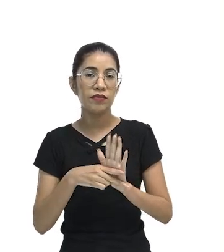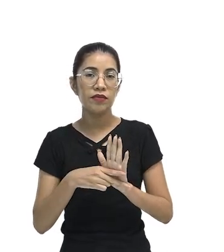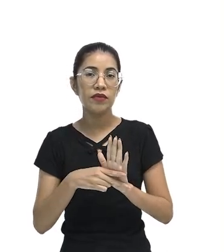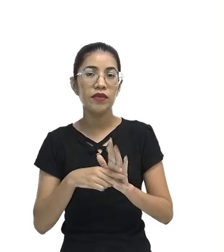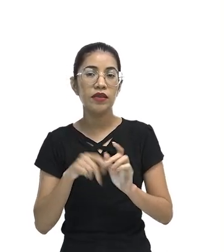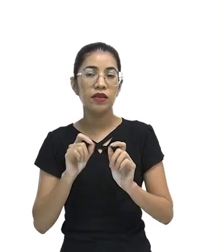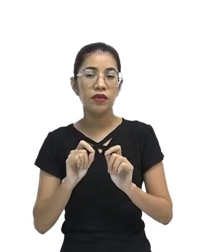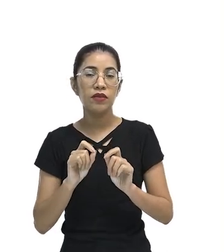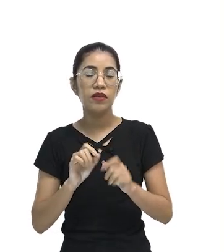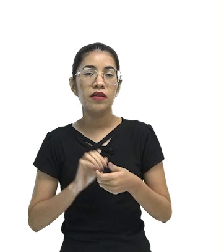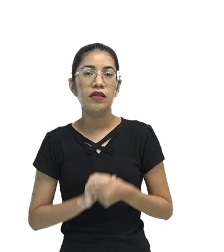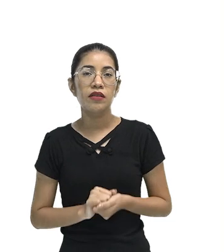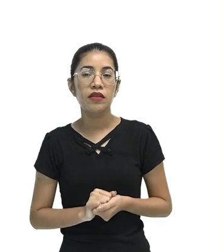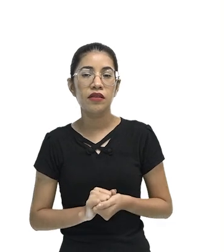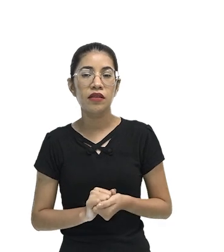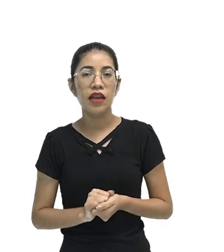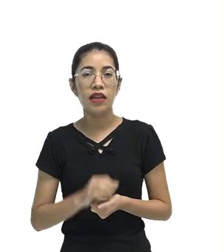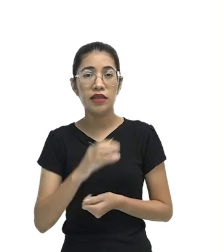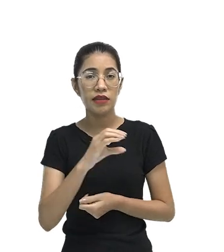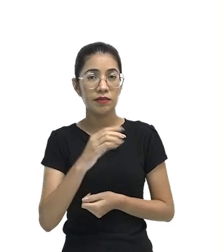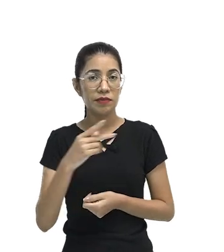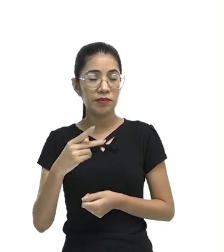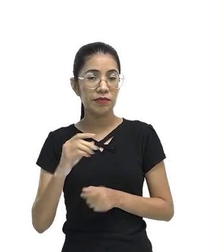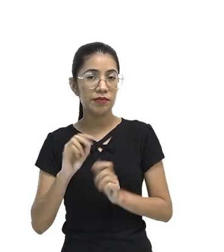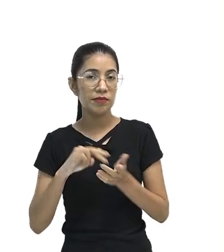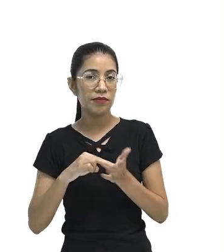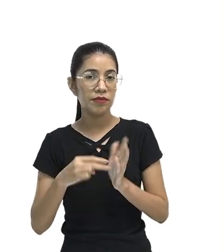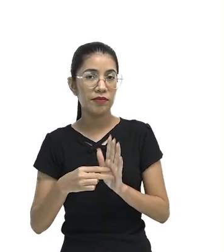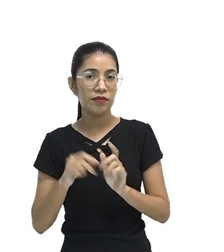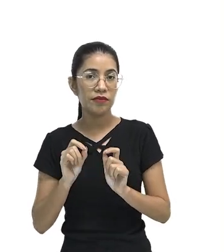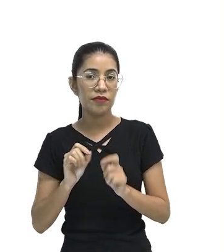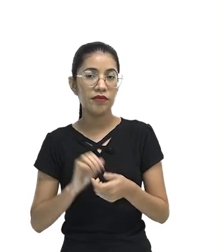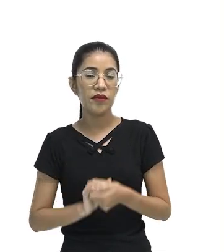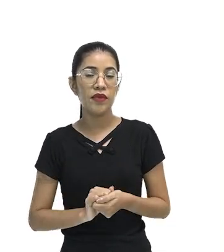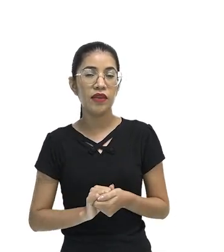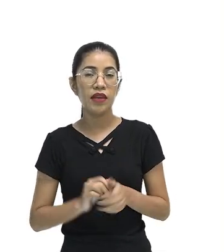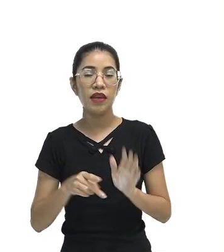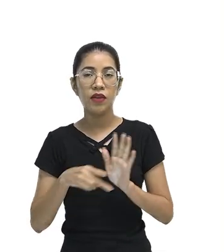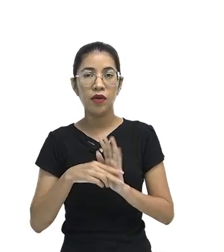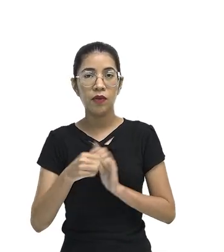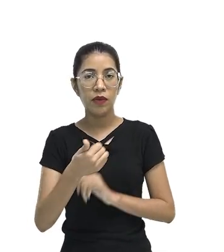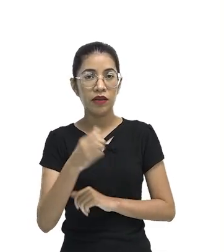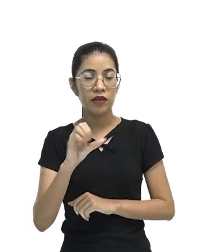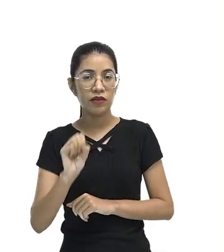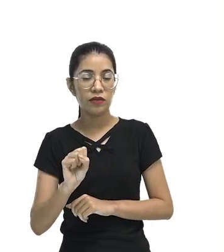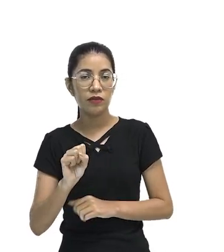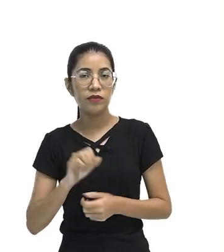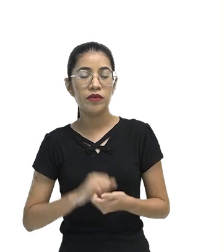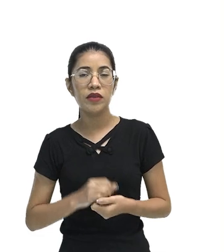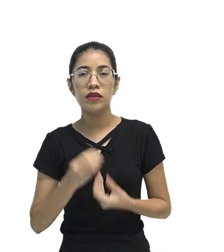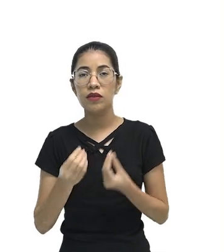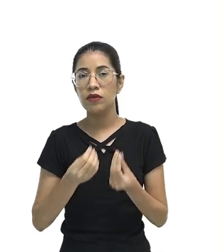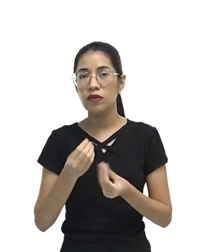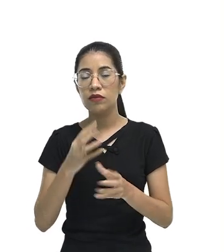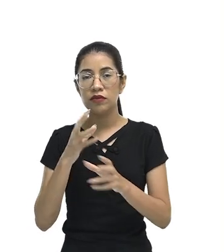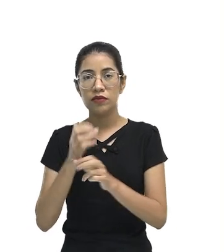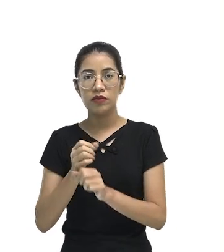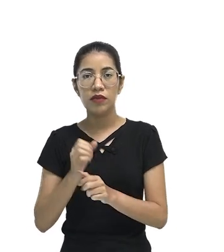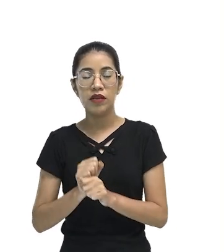nossa constante de proporcionalidade. Ou seja, eu vou igualar a 18. Como é que a gente resolve